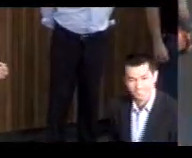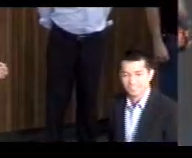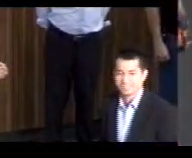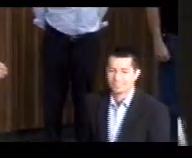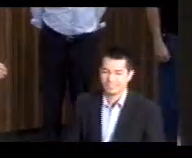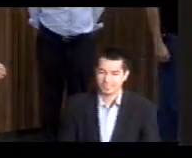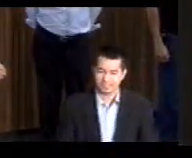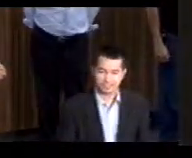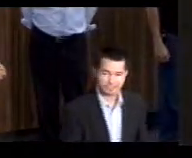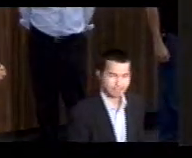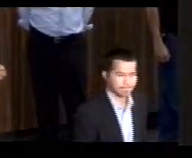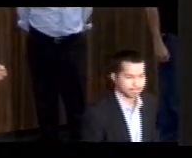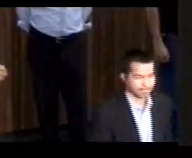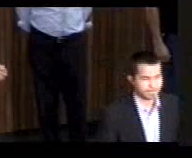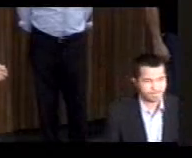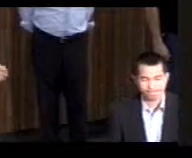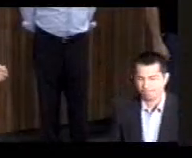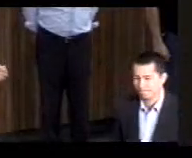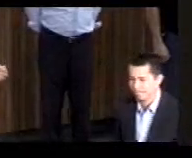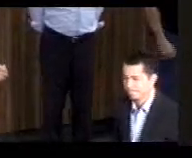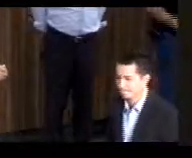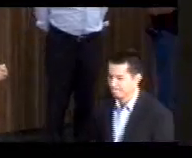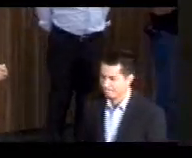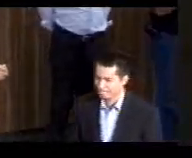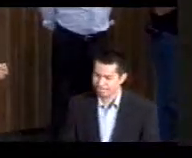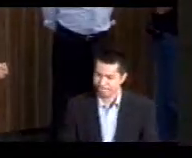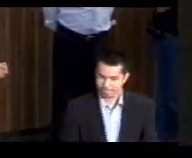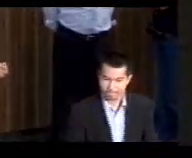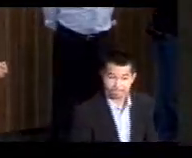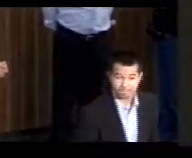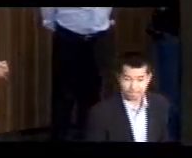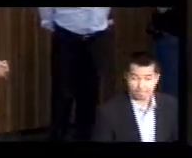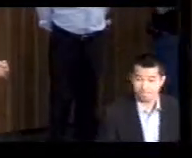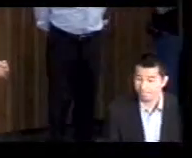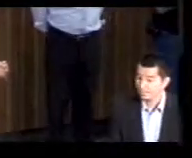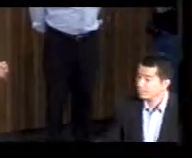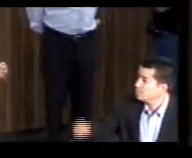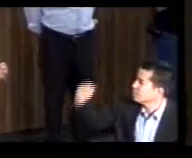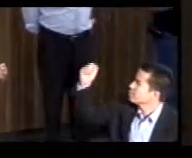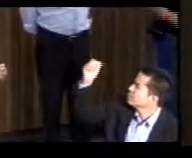Obrigado, Deus. Obrigado pela Tua palavra, Pai. Juntos.